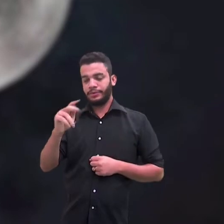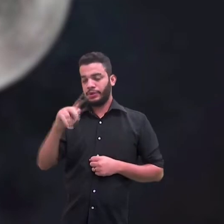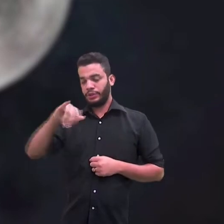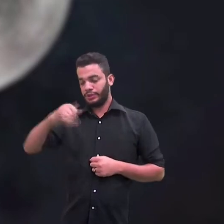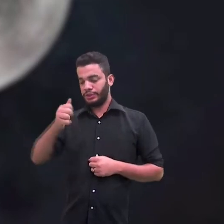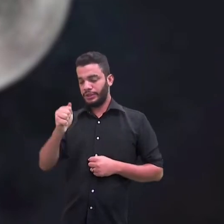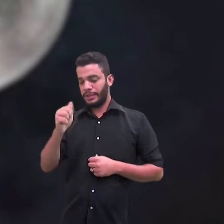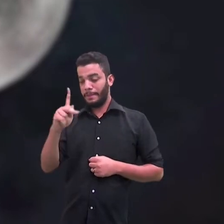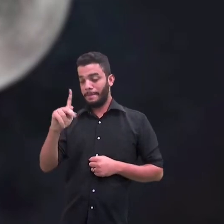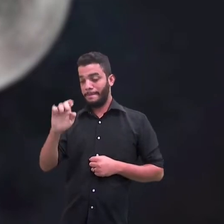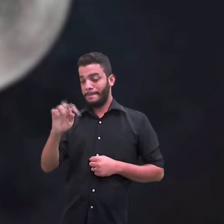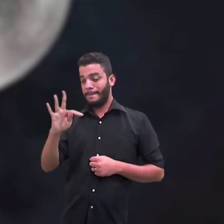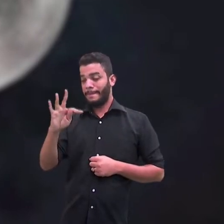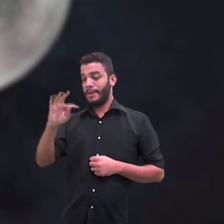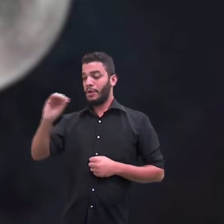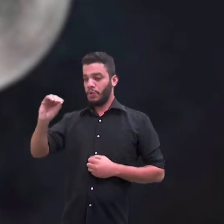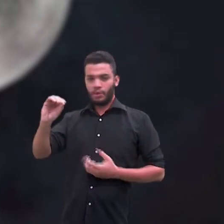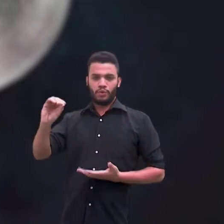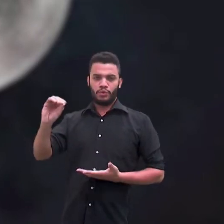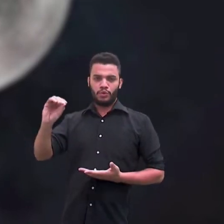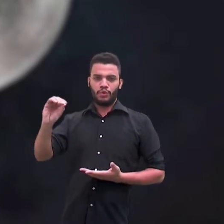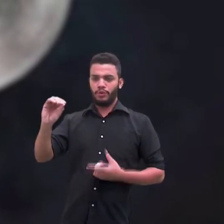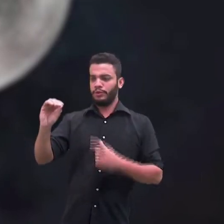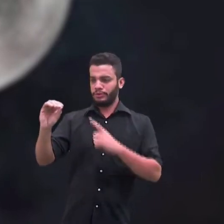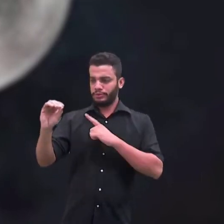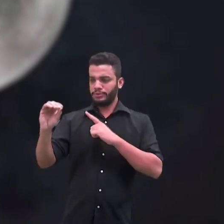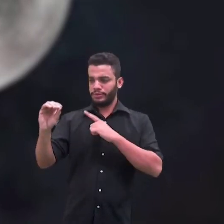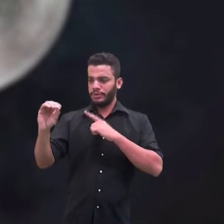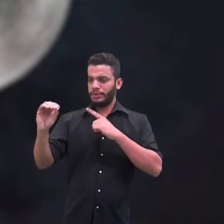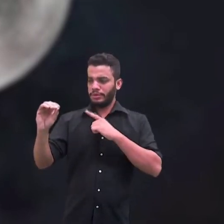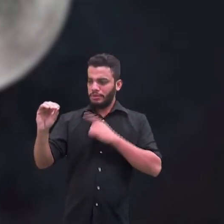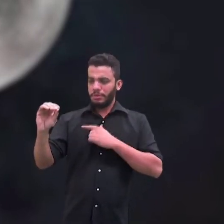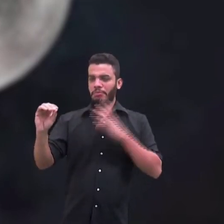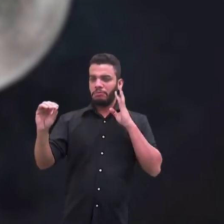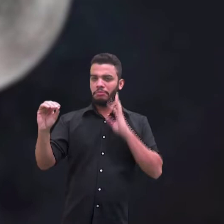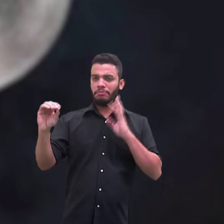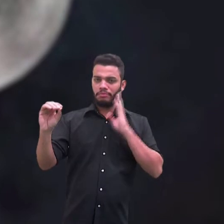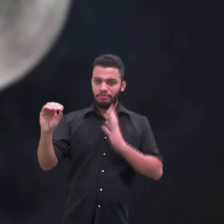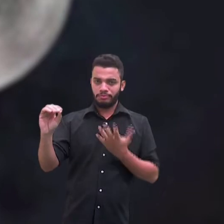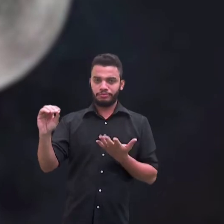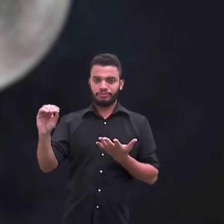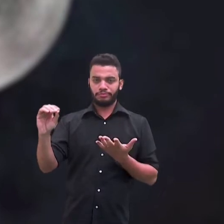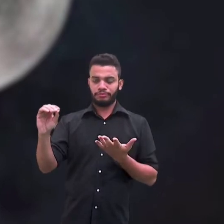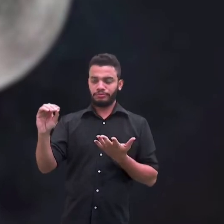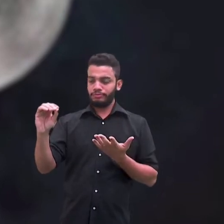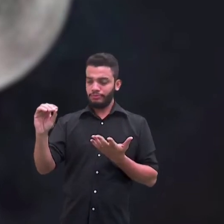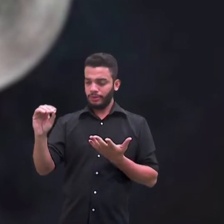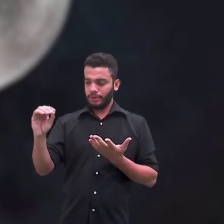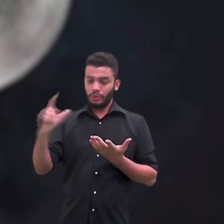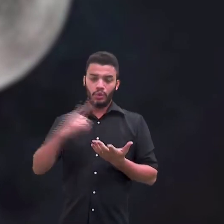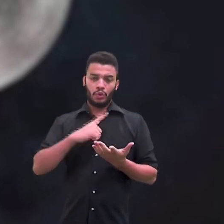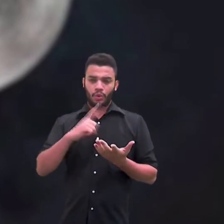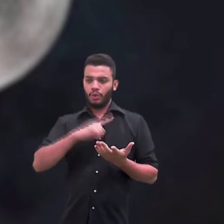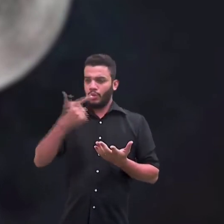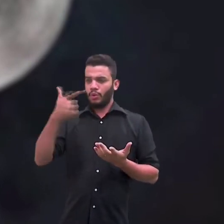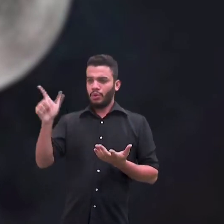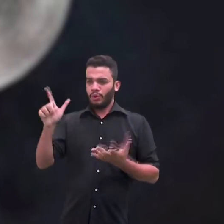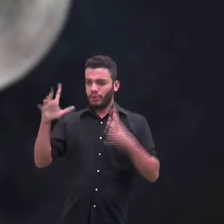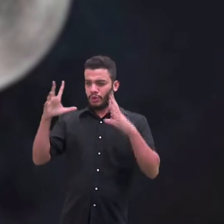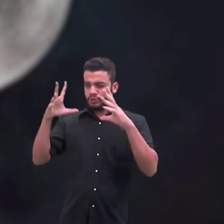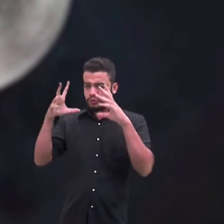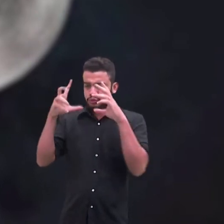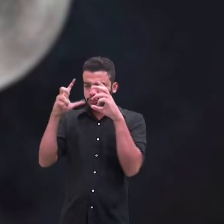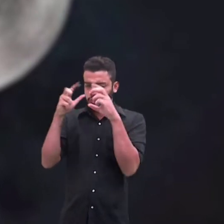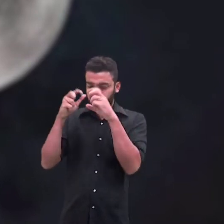um conjunto de enigmas. Esmagadas nos polos, a Lua tem forma de noz, um rosto tão negro como carvão e utiliza